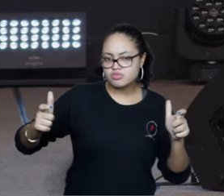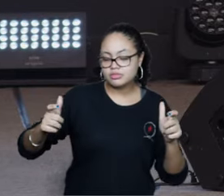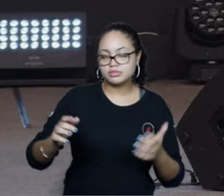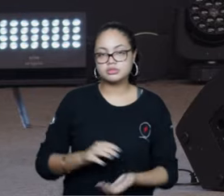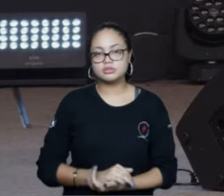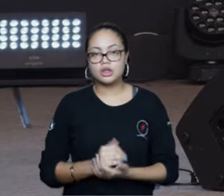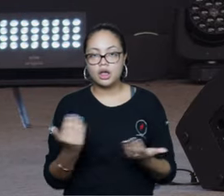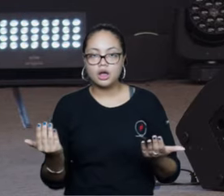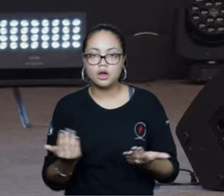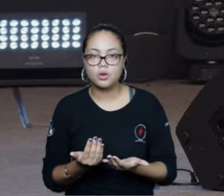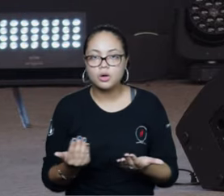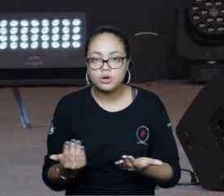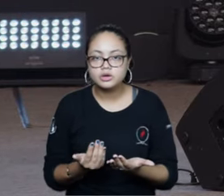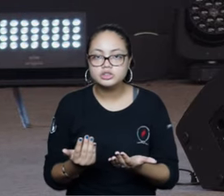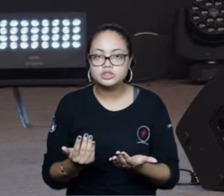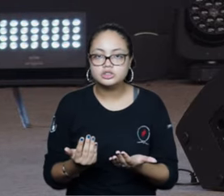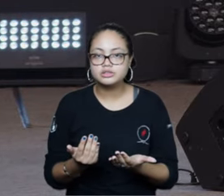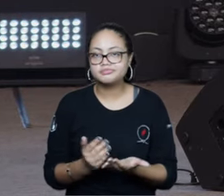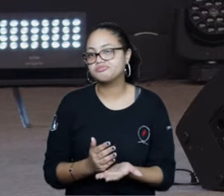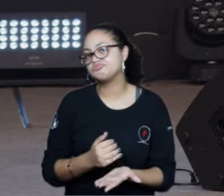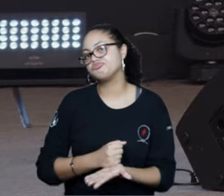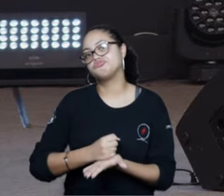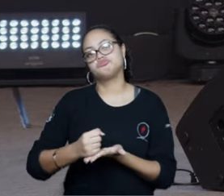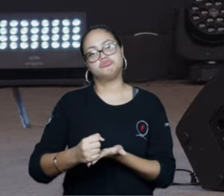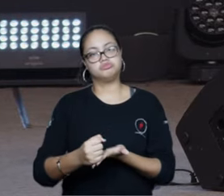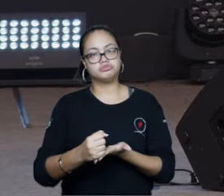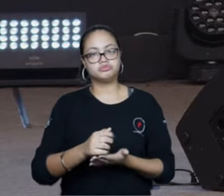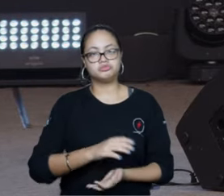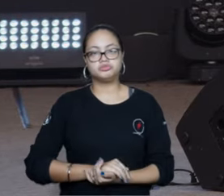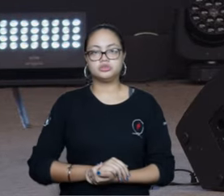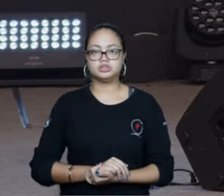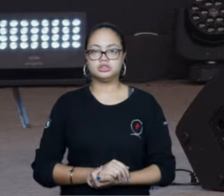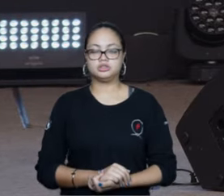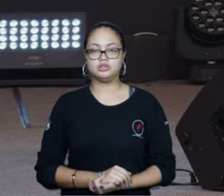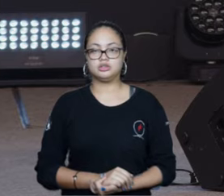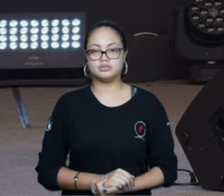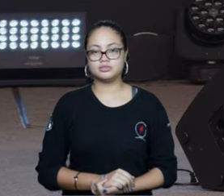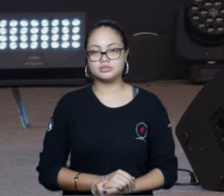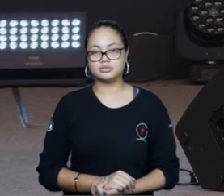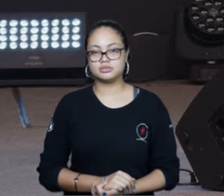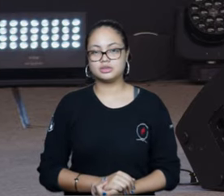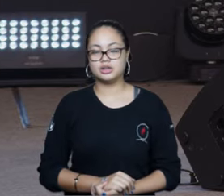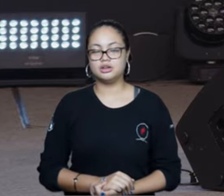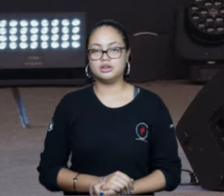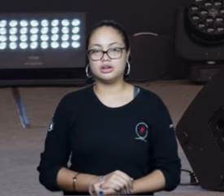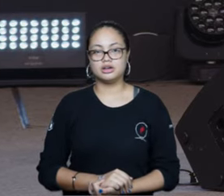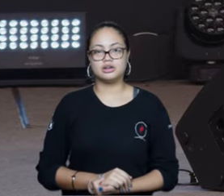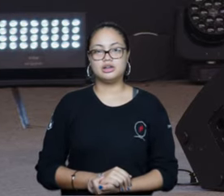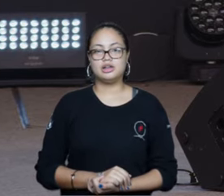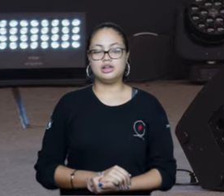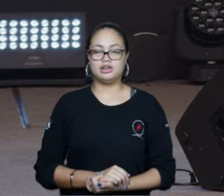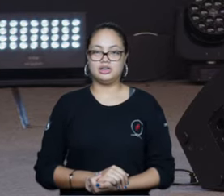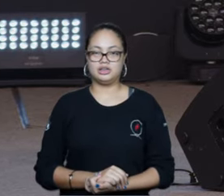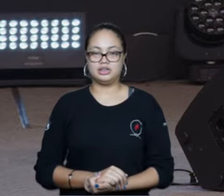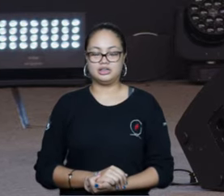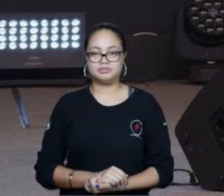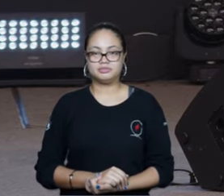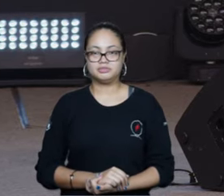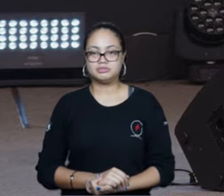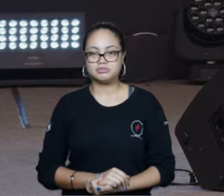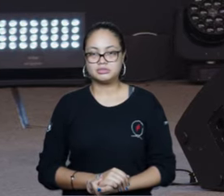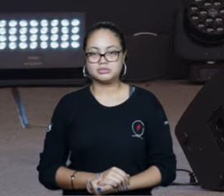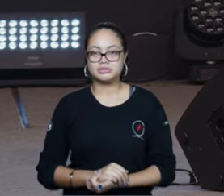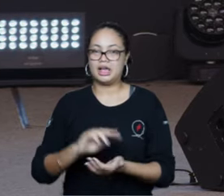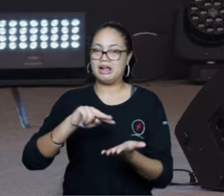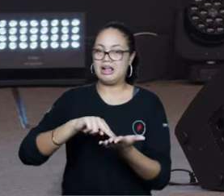um caído fazendo apologia de Homossexualismo um